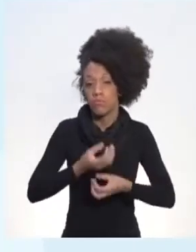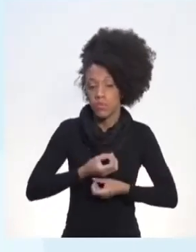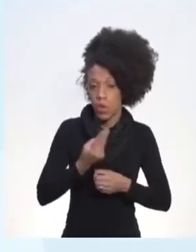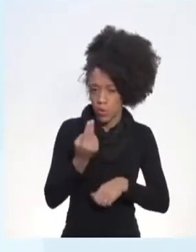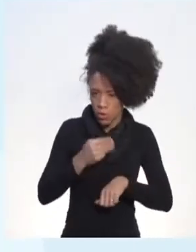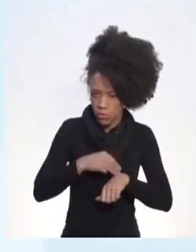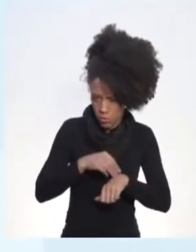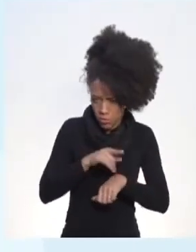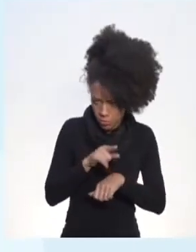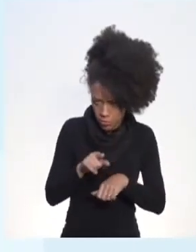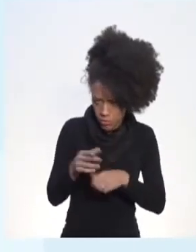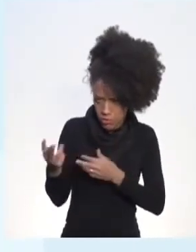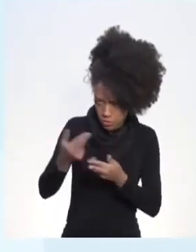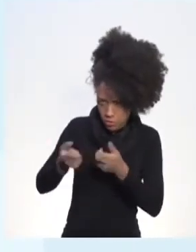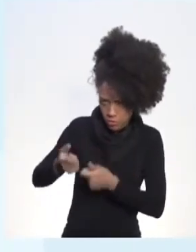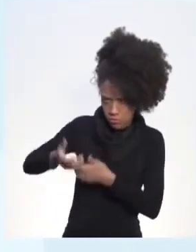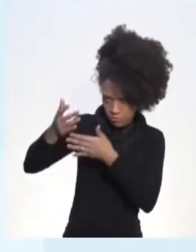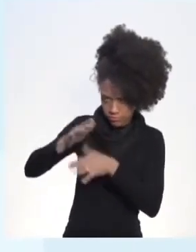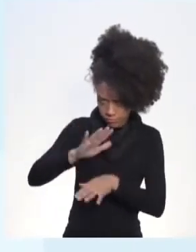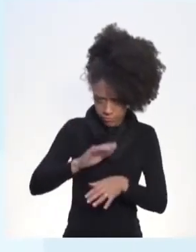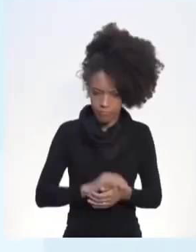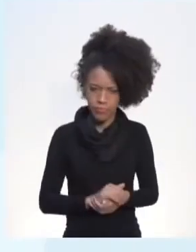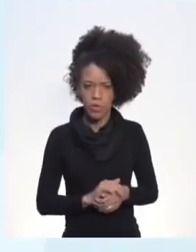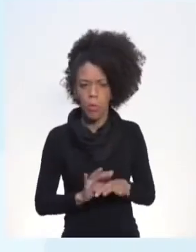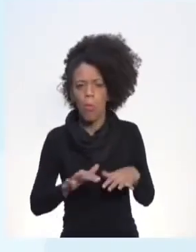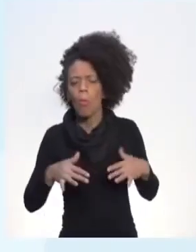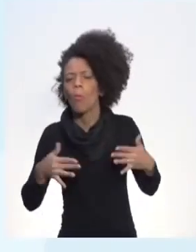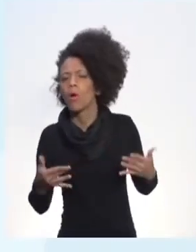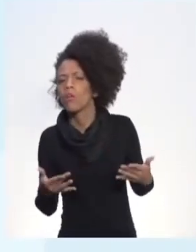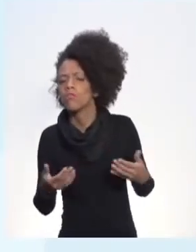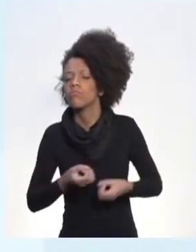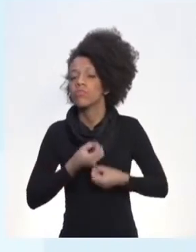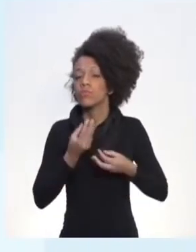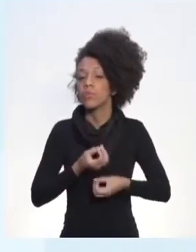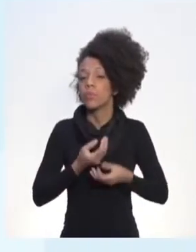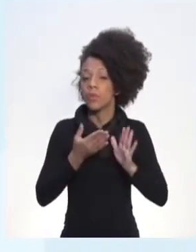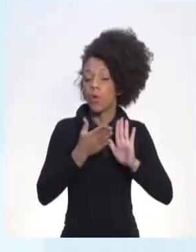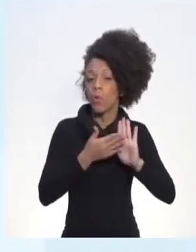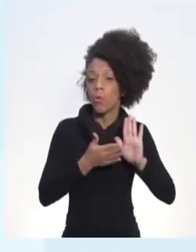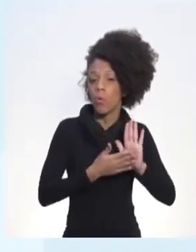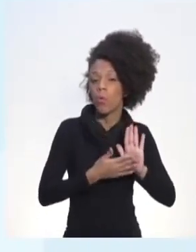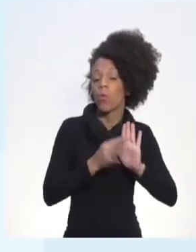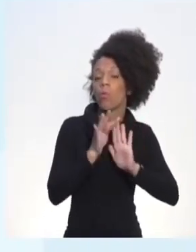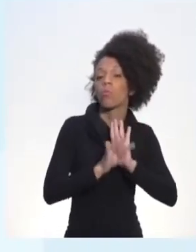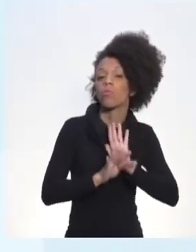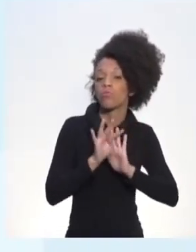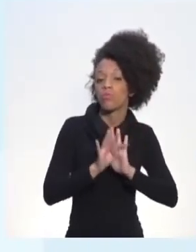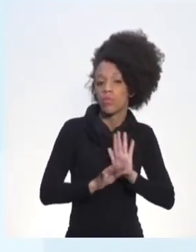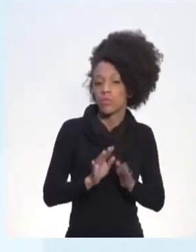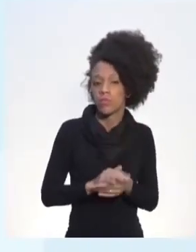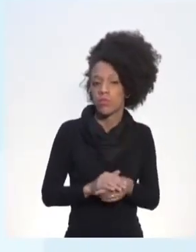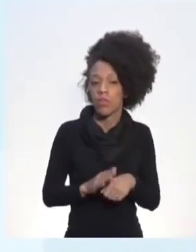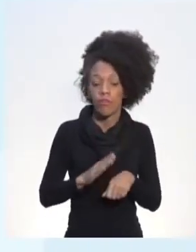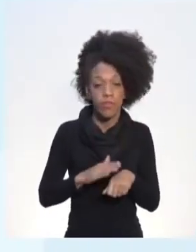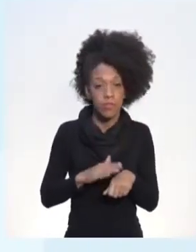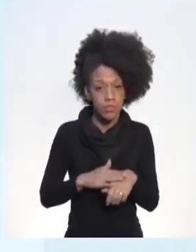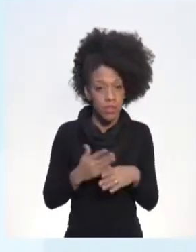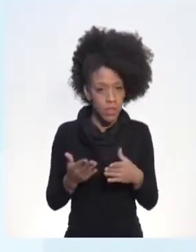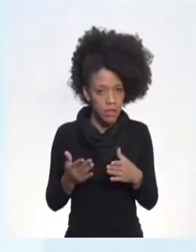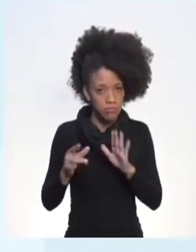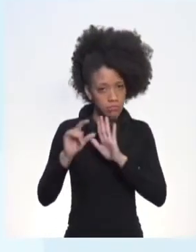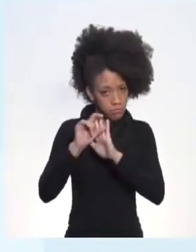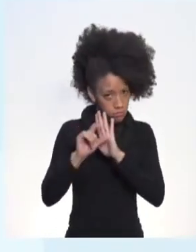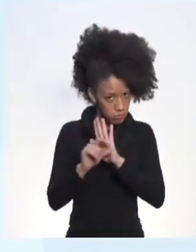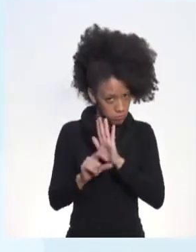2 minutinhos para vocês, hein? Quais informações constarão no corpo da notícia? A gente vai fazer isso assim, como se fosse por